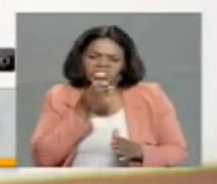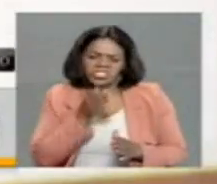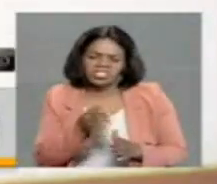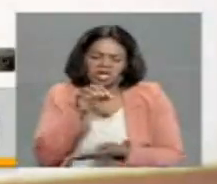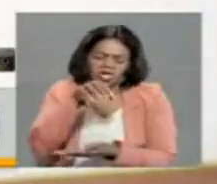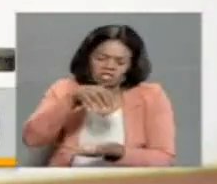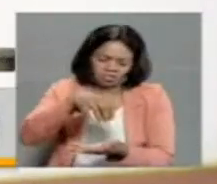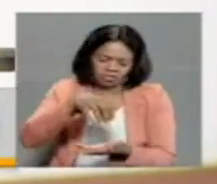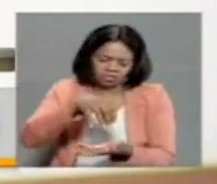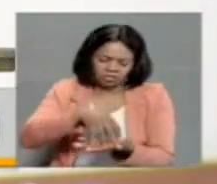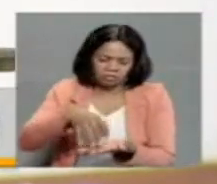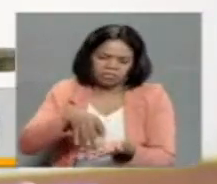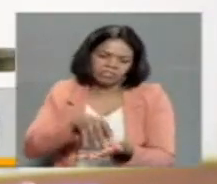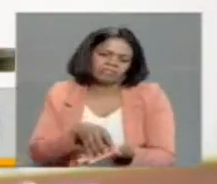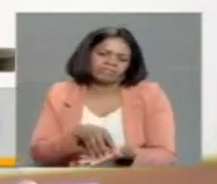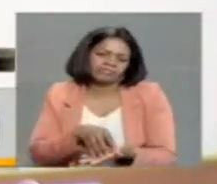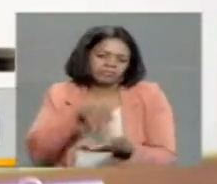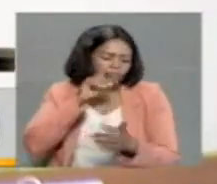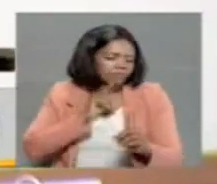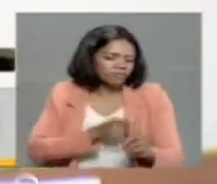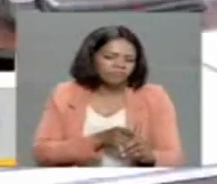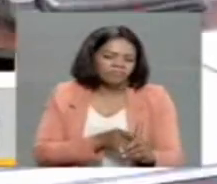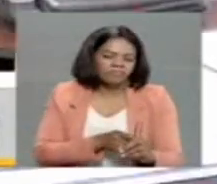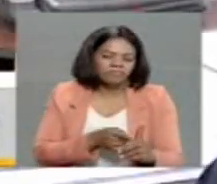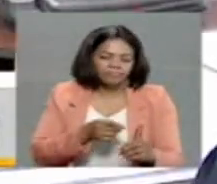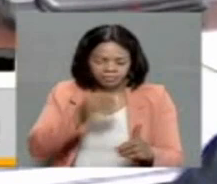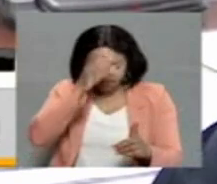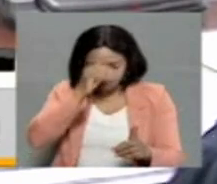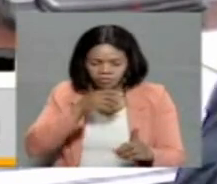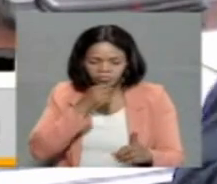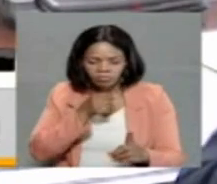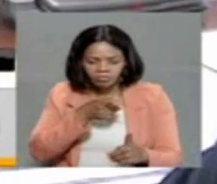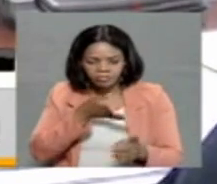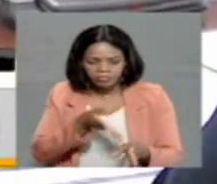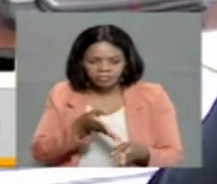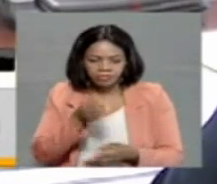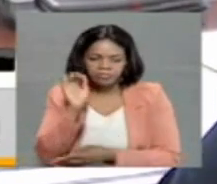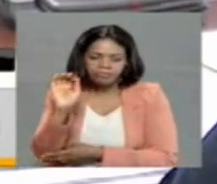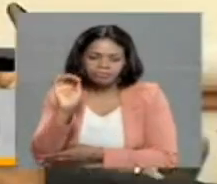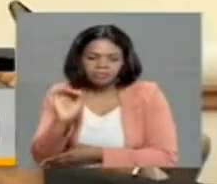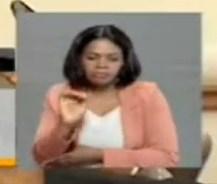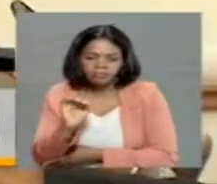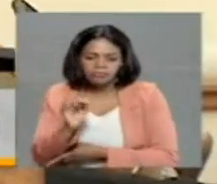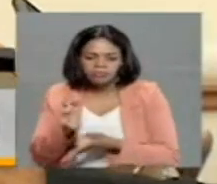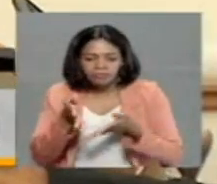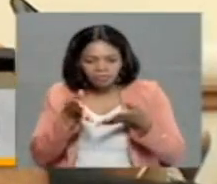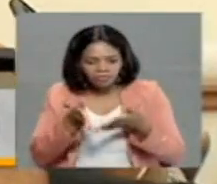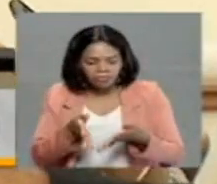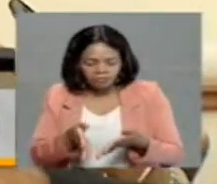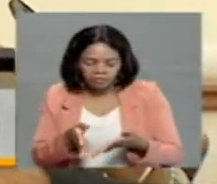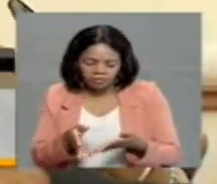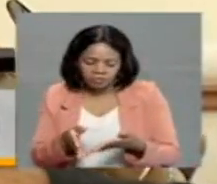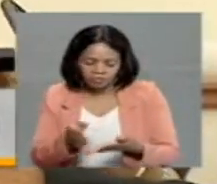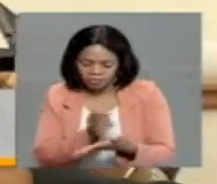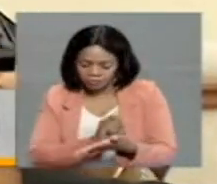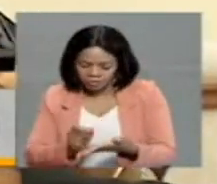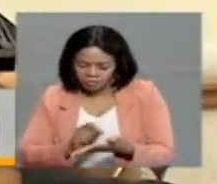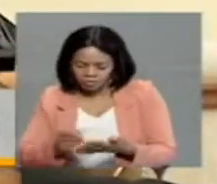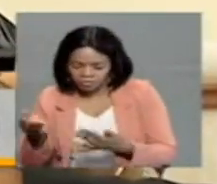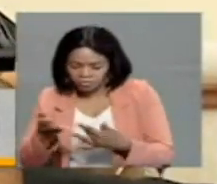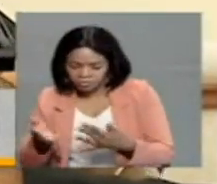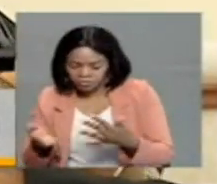da governadora provincial passam a ser emitidos pelo Gabinete Provincial de Infraestruturas. A novidade agora neste processo